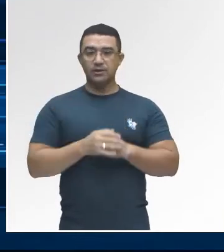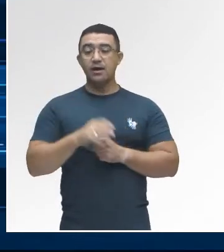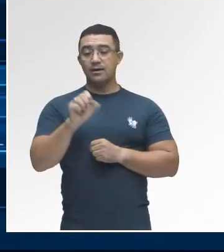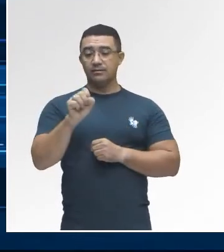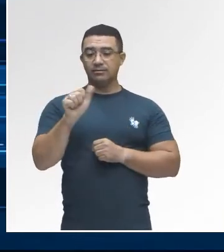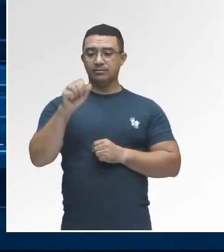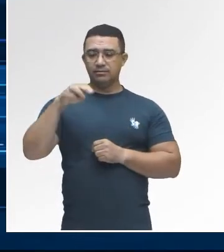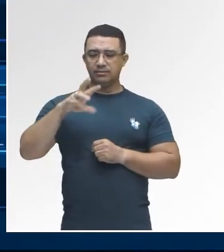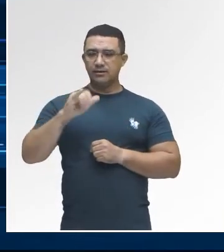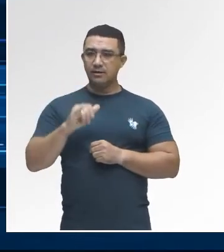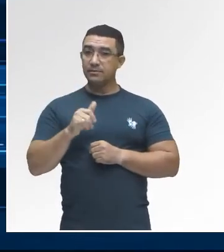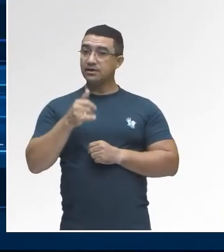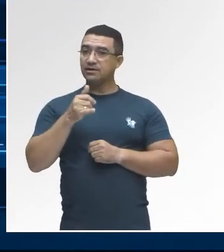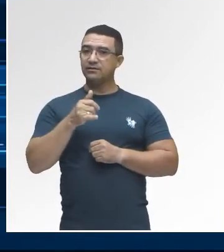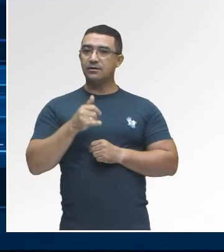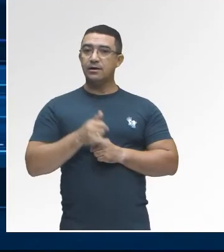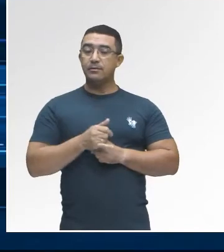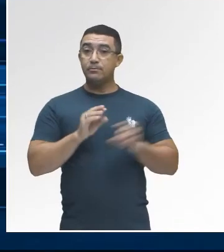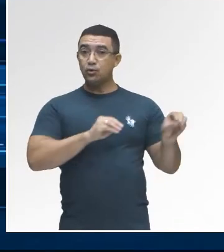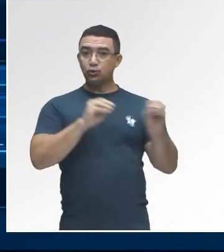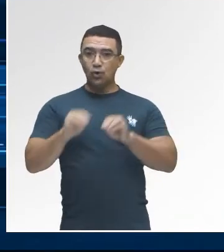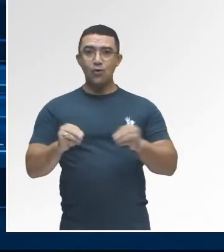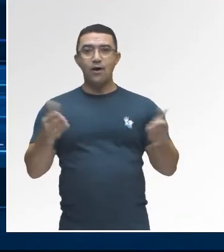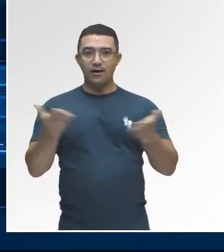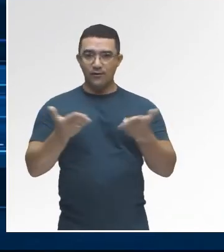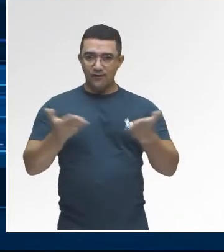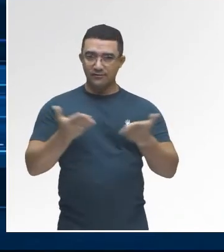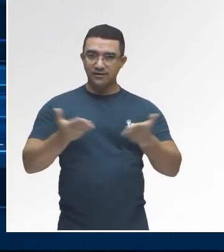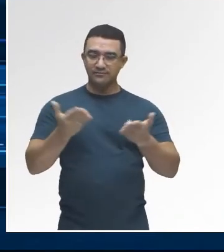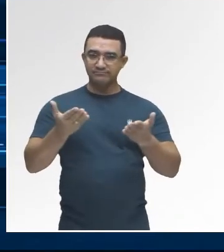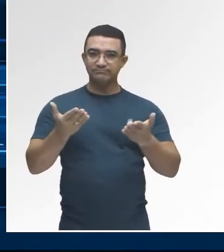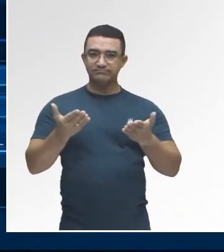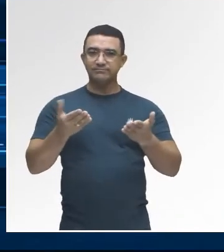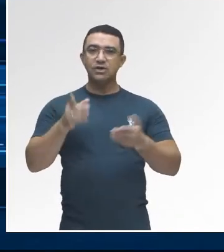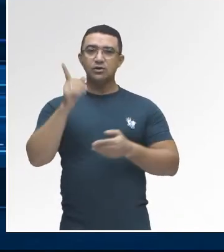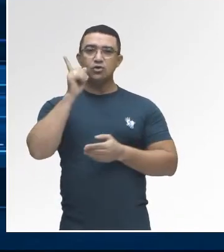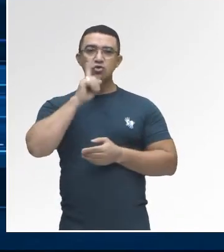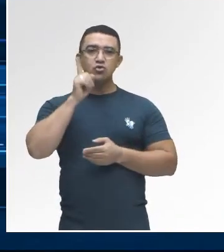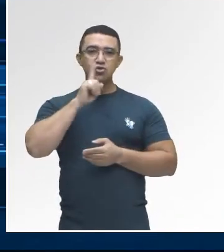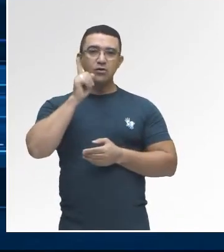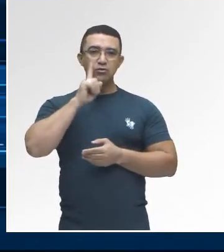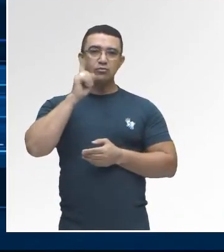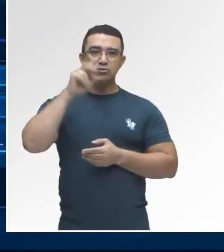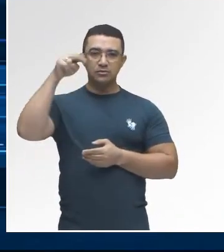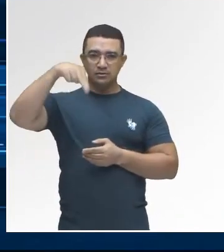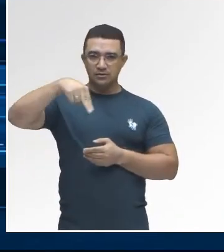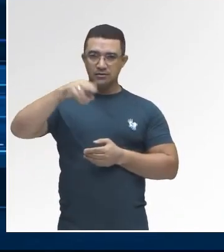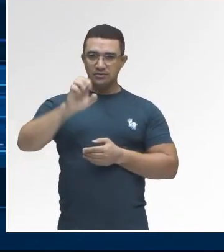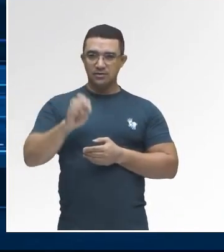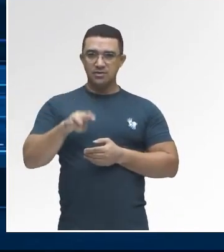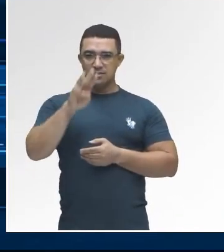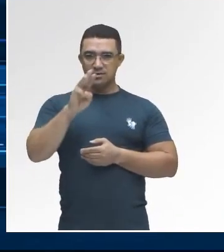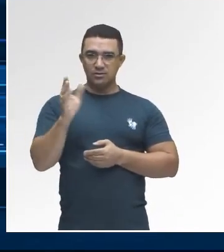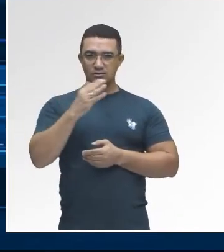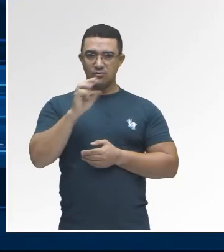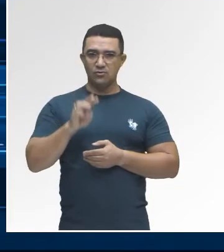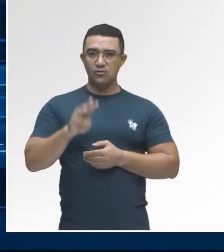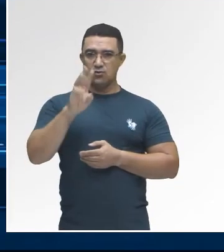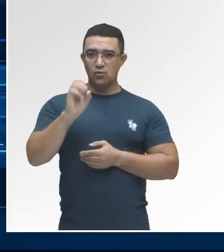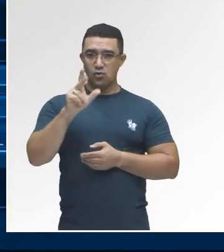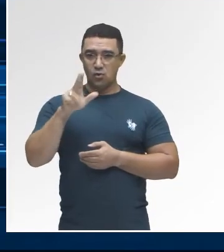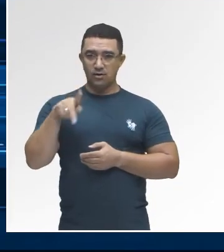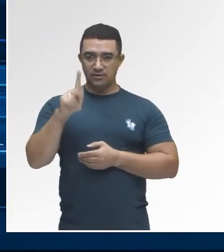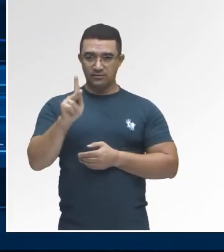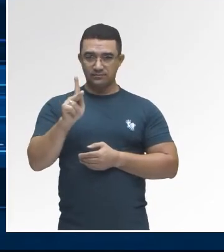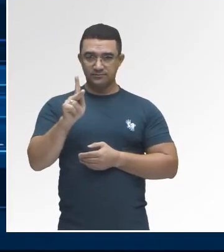de passado, ok? E com o just, essa ideia de passado dá uma ideia de que acabou de acontecer. Has